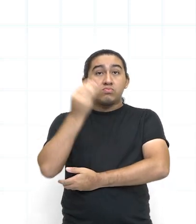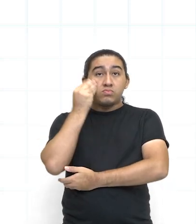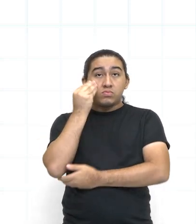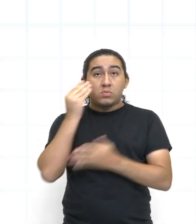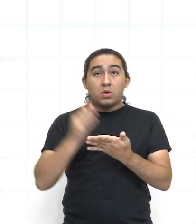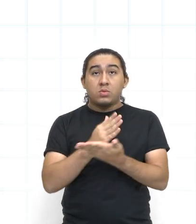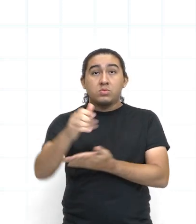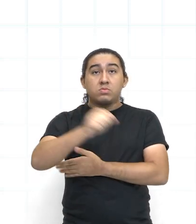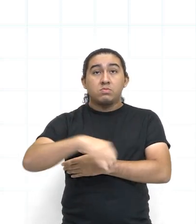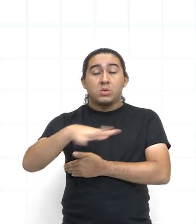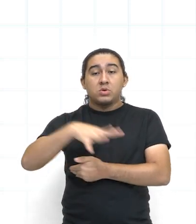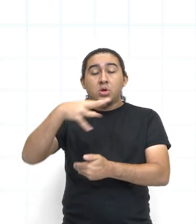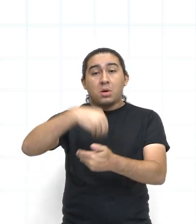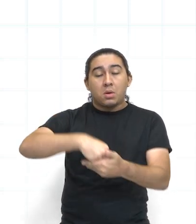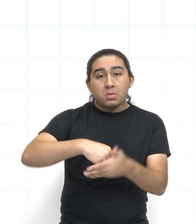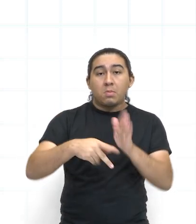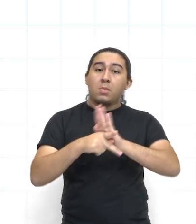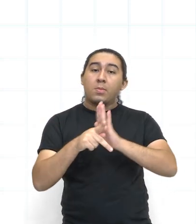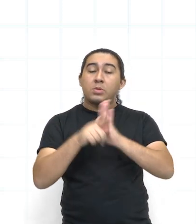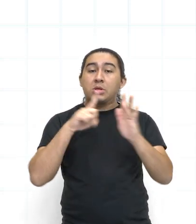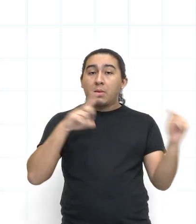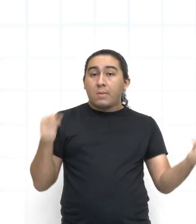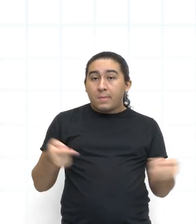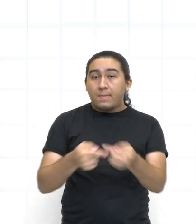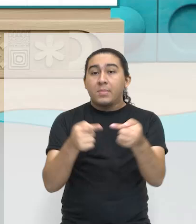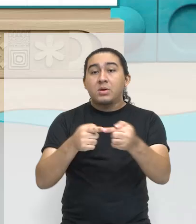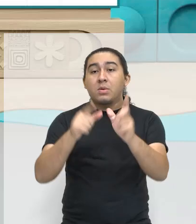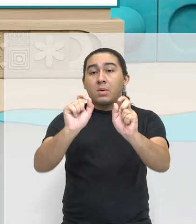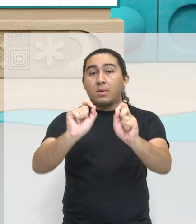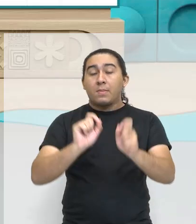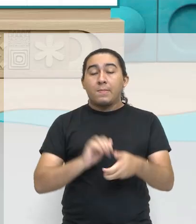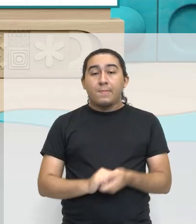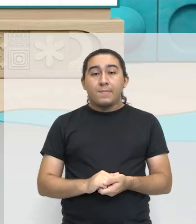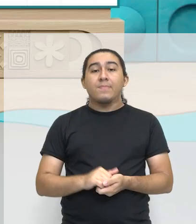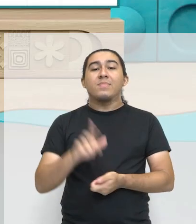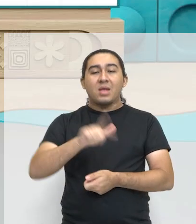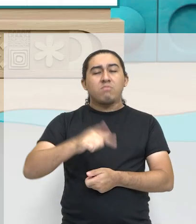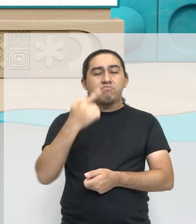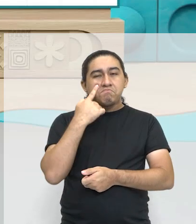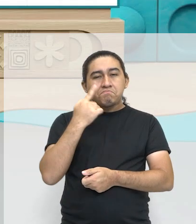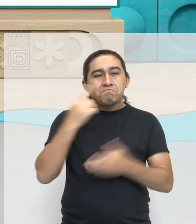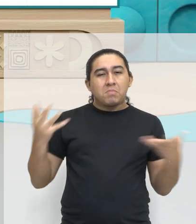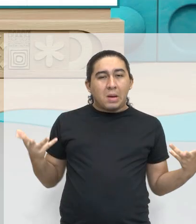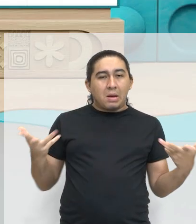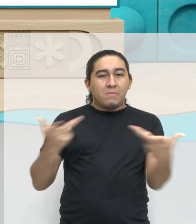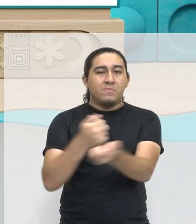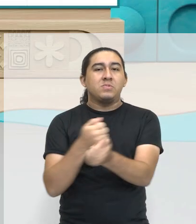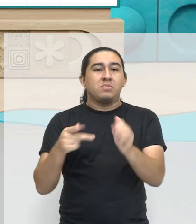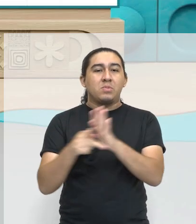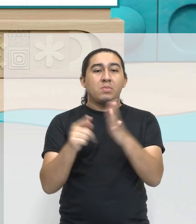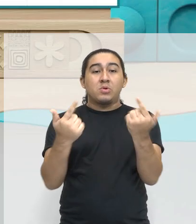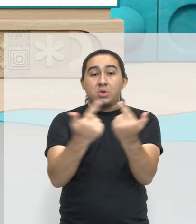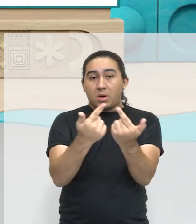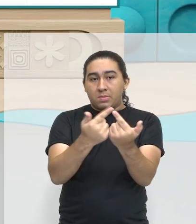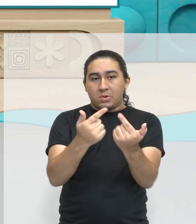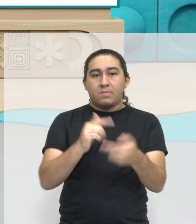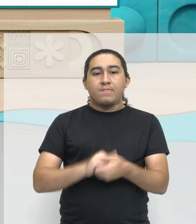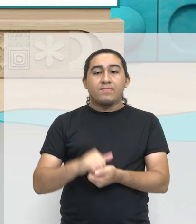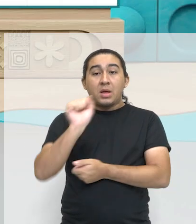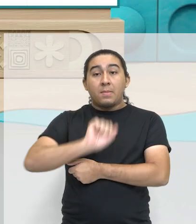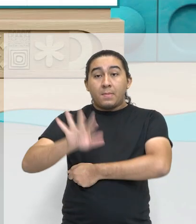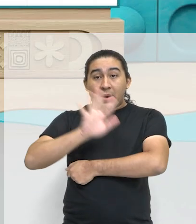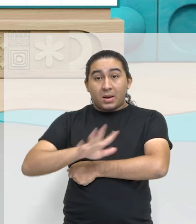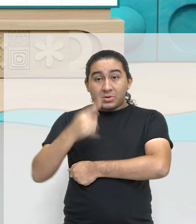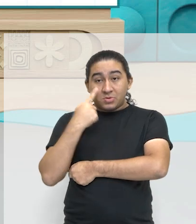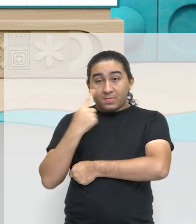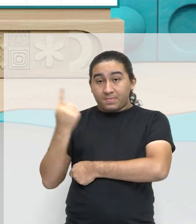internacional, tá? E agora nós vamos ver alguns ambientes que compõem esse nosso monumento